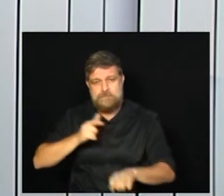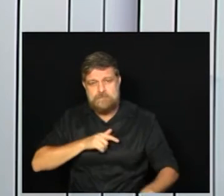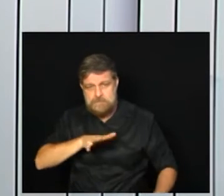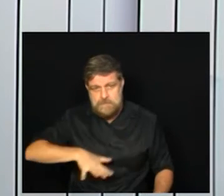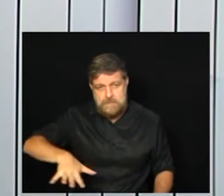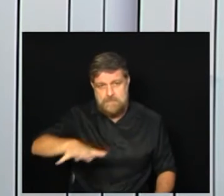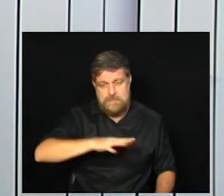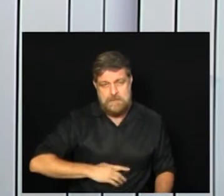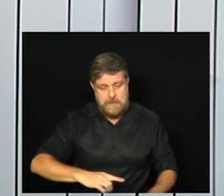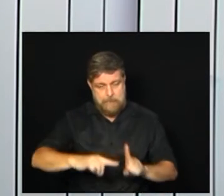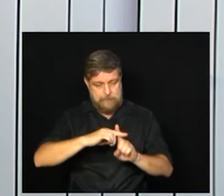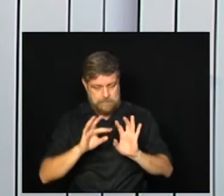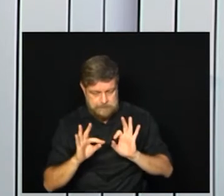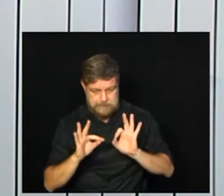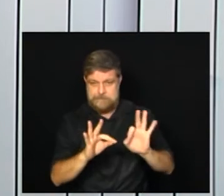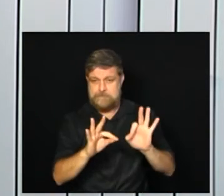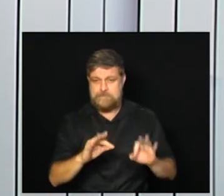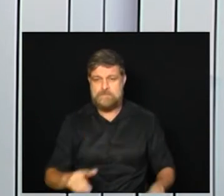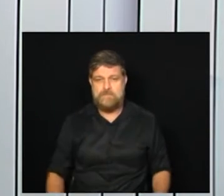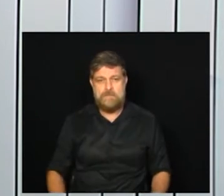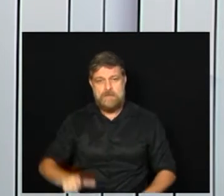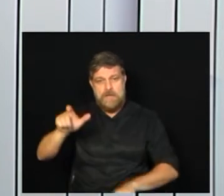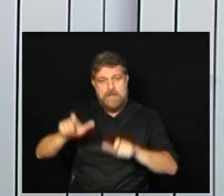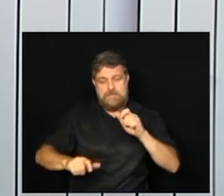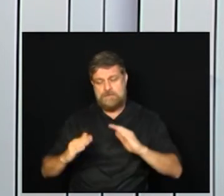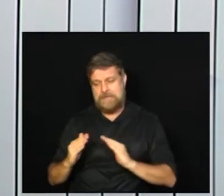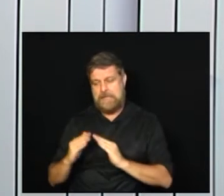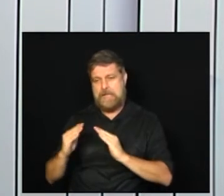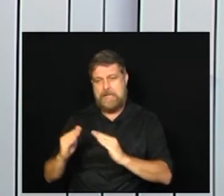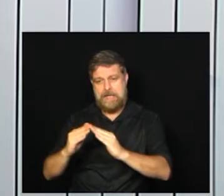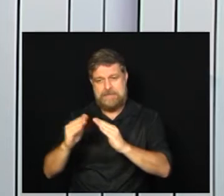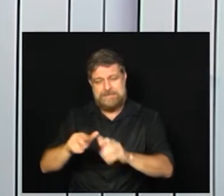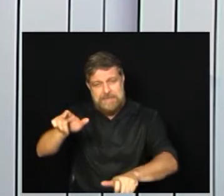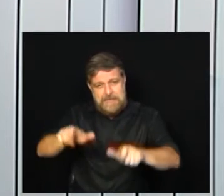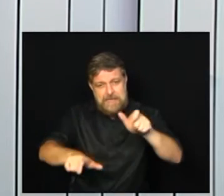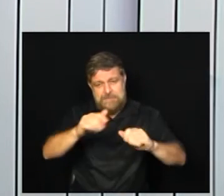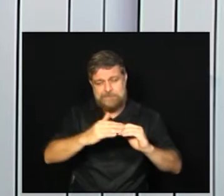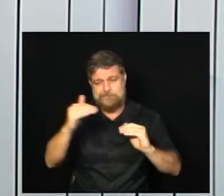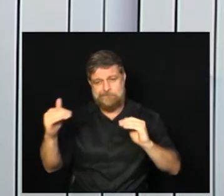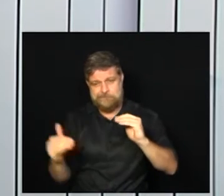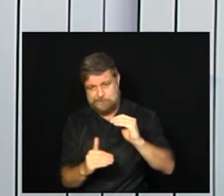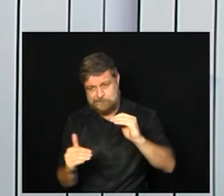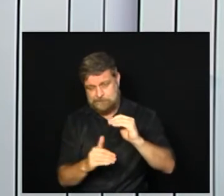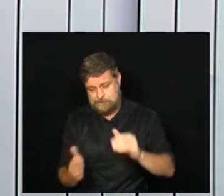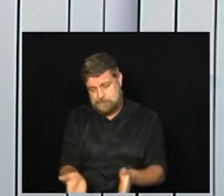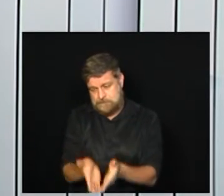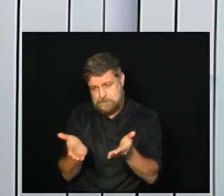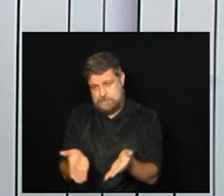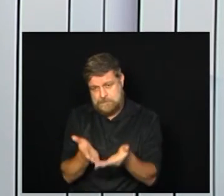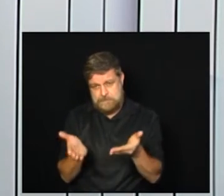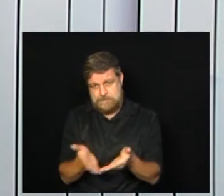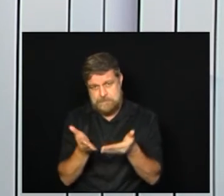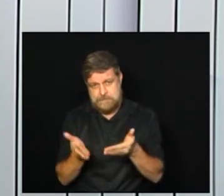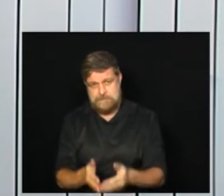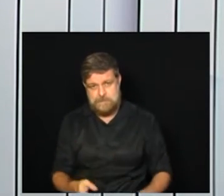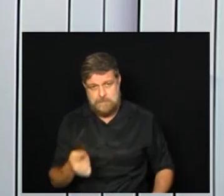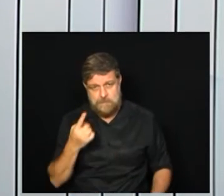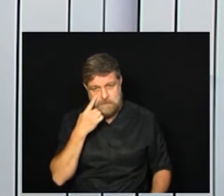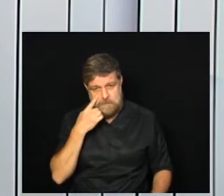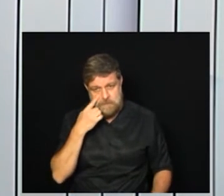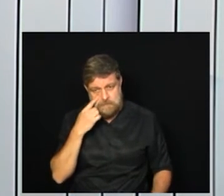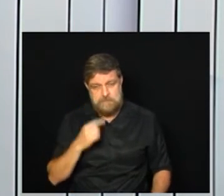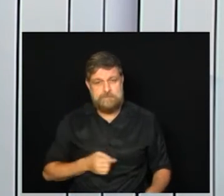no nosso dia a dia, a importância da educação, da cultura, da nossa saúde, até as renúncias que nós precisamos fazer